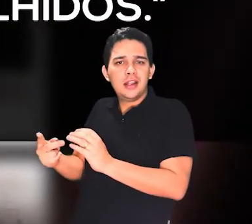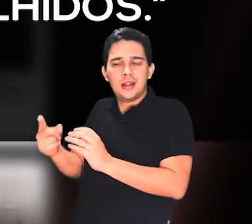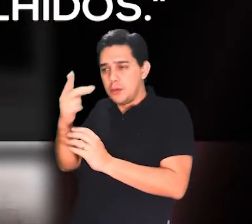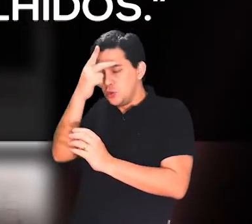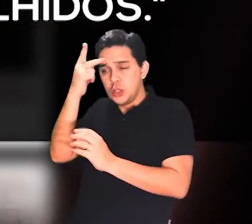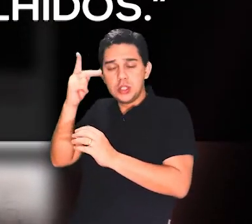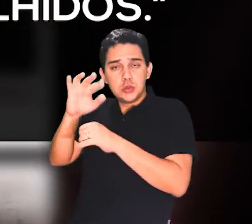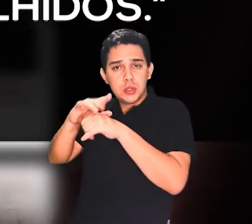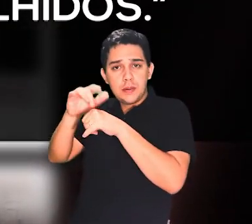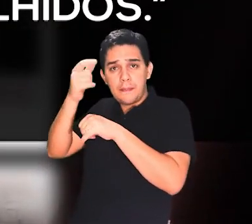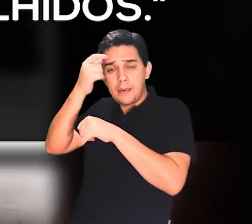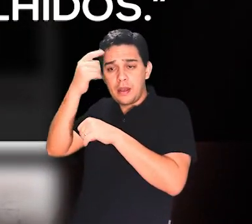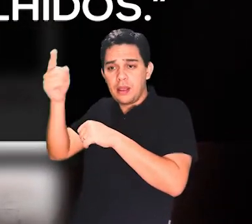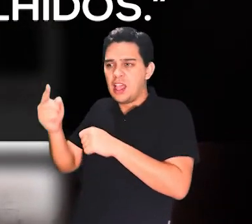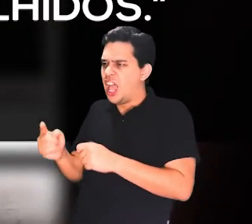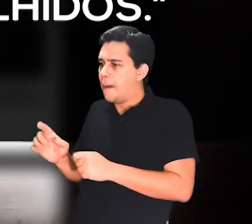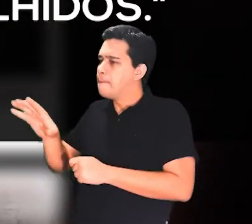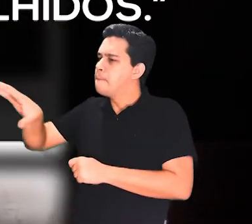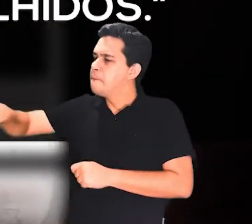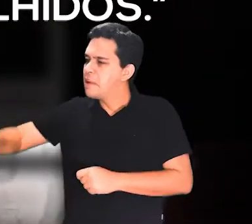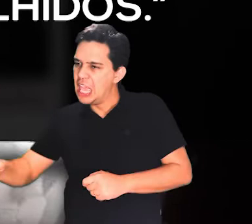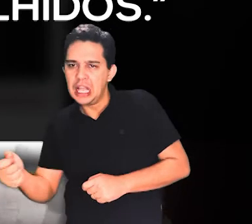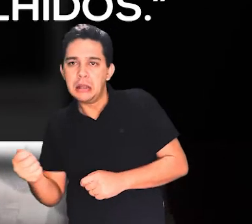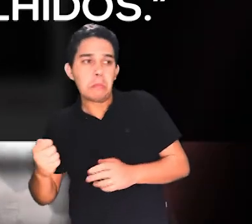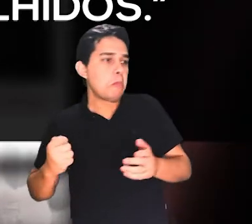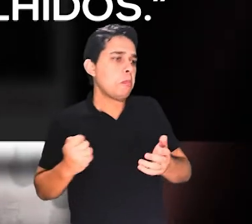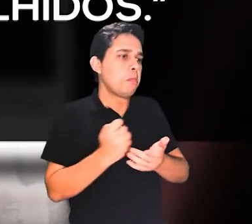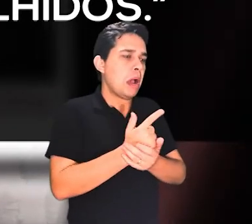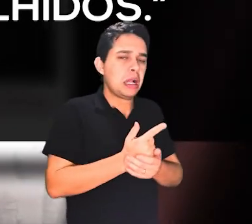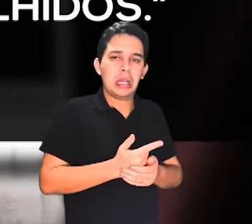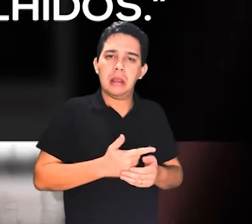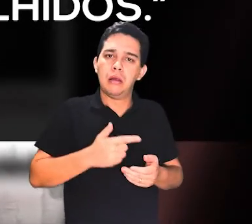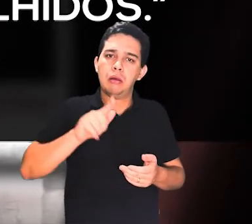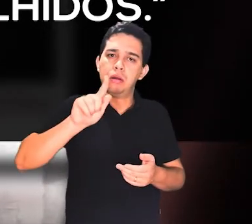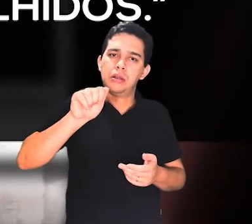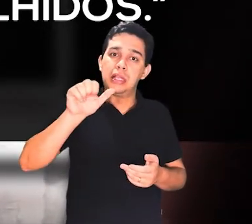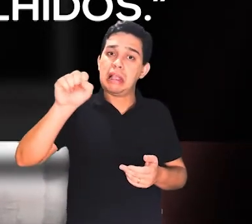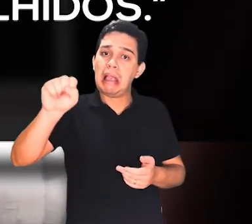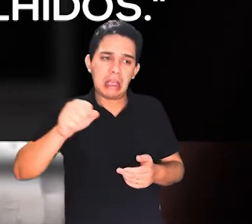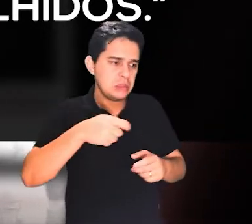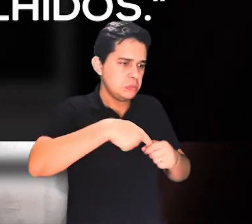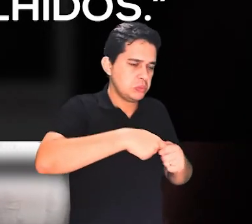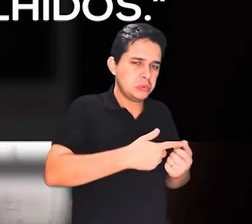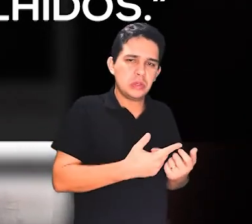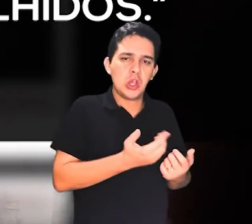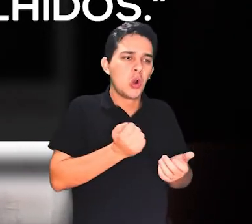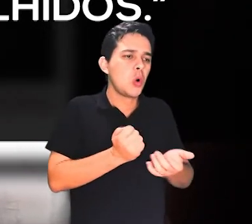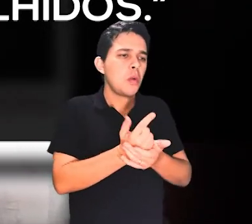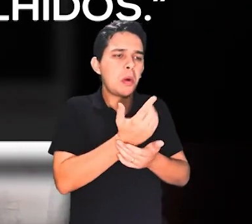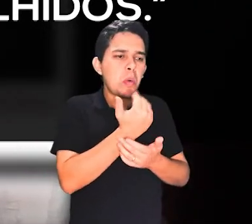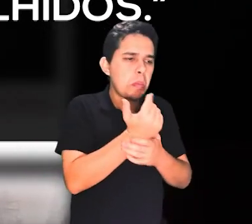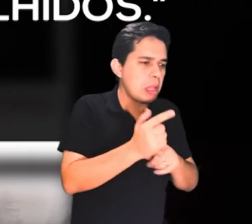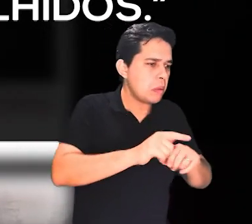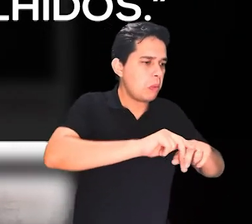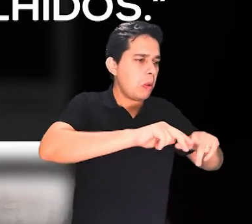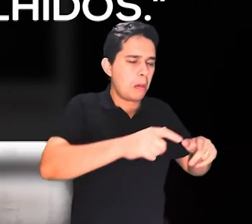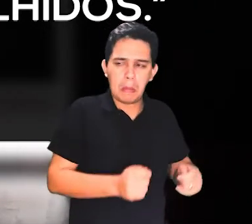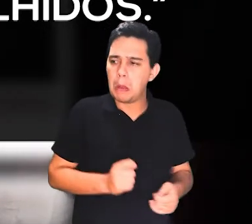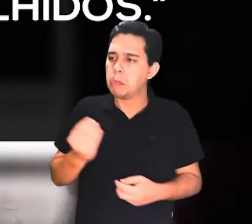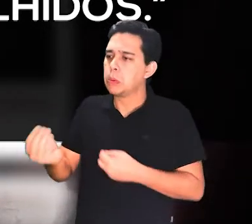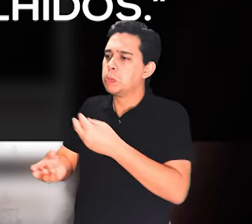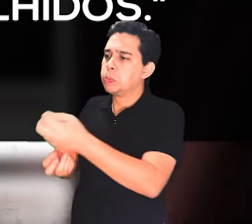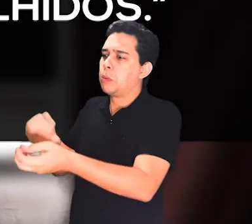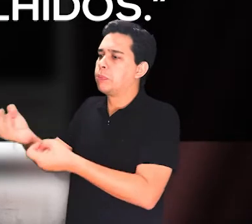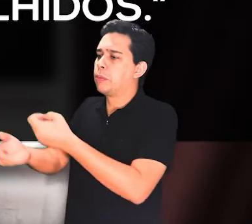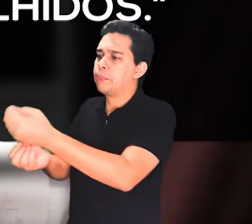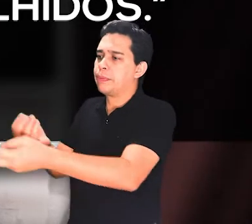ao serviço, alimentação, gás, de unidades que pertencem ao Estado ou ao município, aí depende, se utilizando